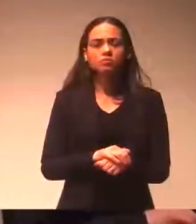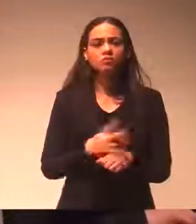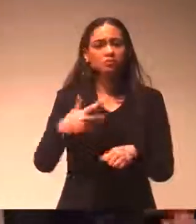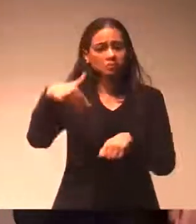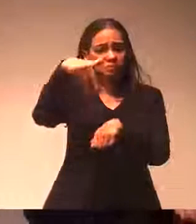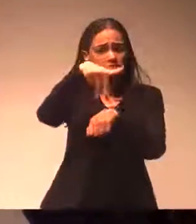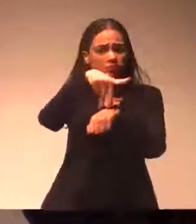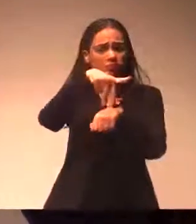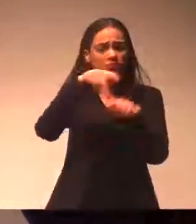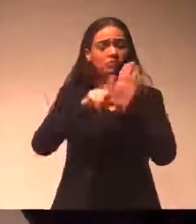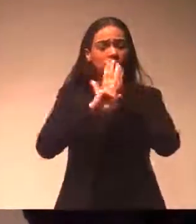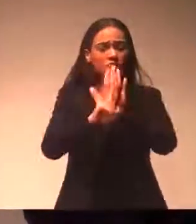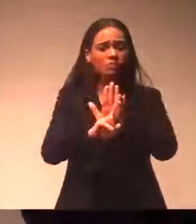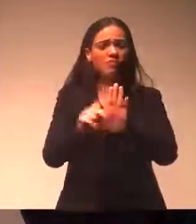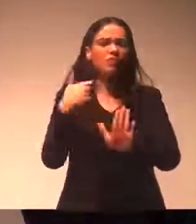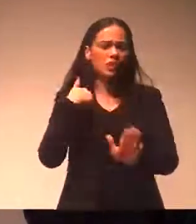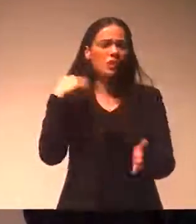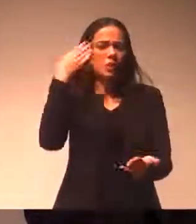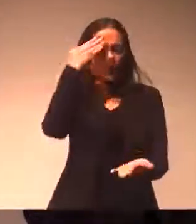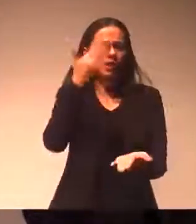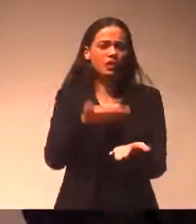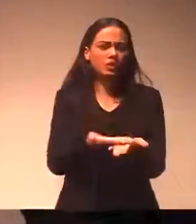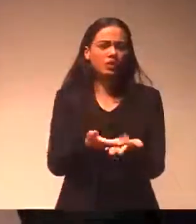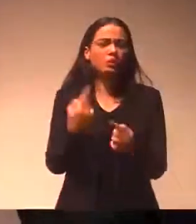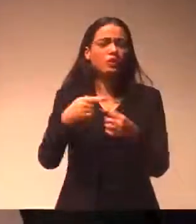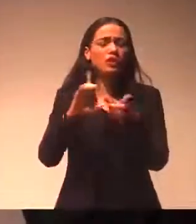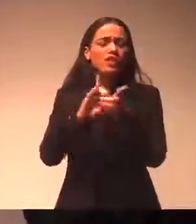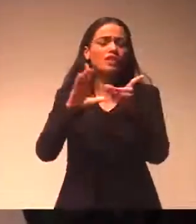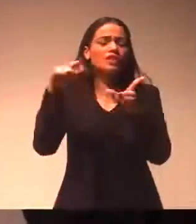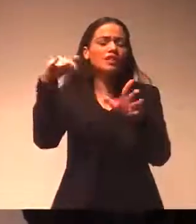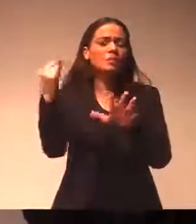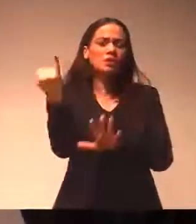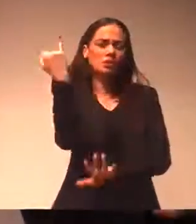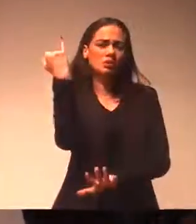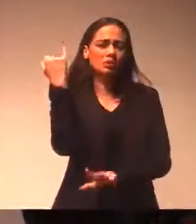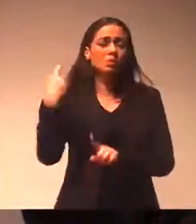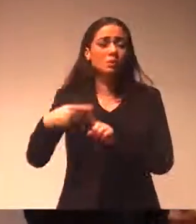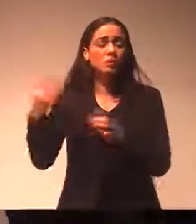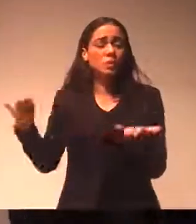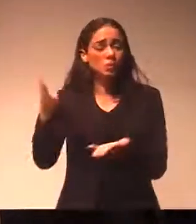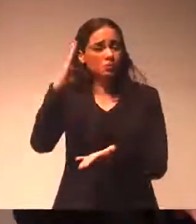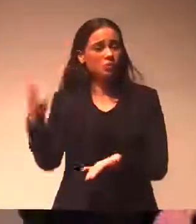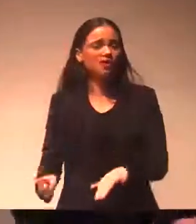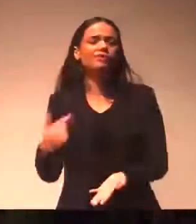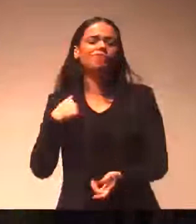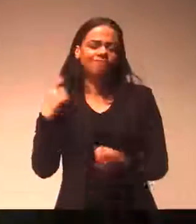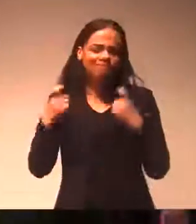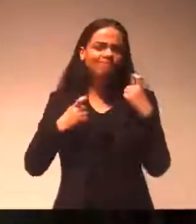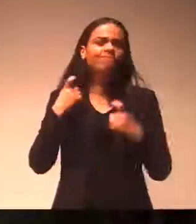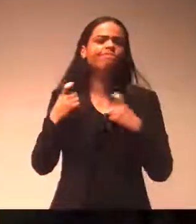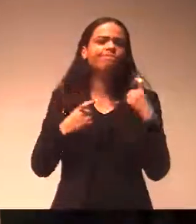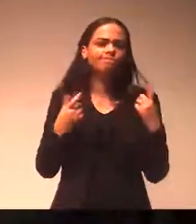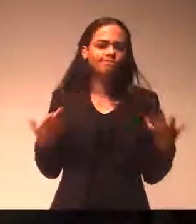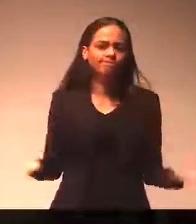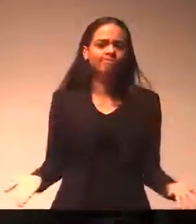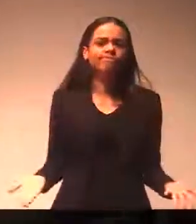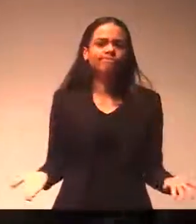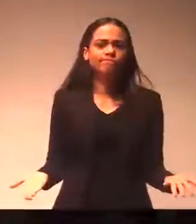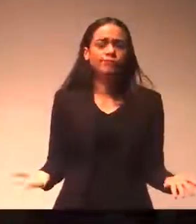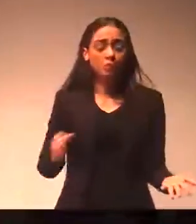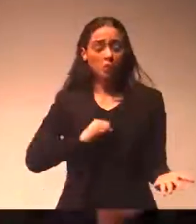porque eu acho que a gente deve apostar em mais democracia. Eu estou preocupado com a situação do nosso país, estou preocupado com o ódio sendo propagado nas